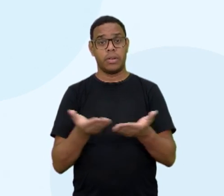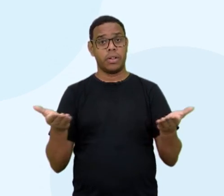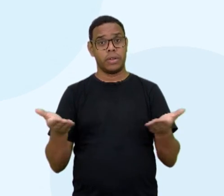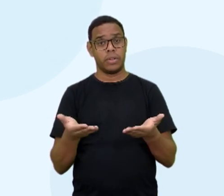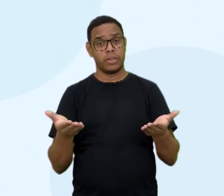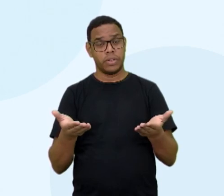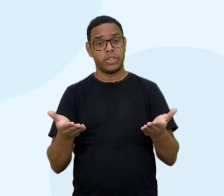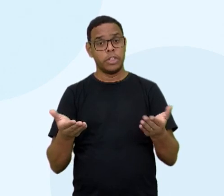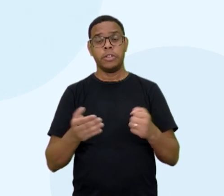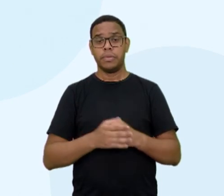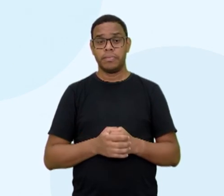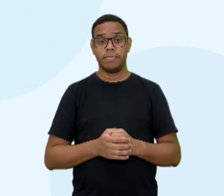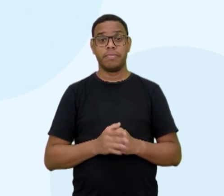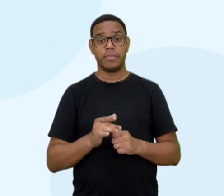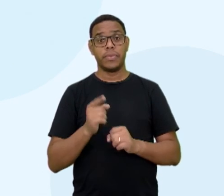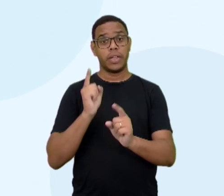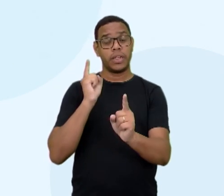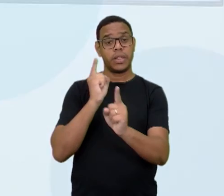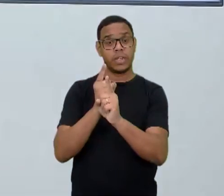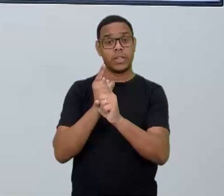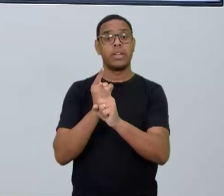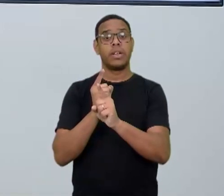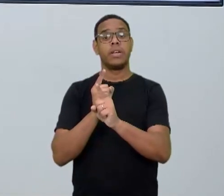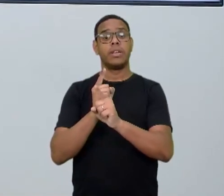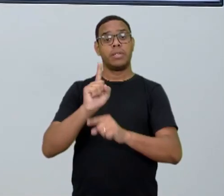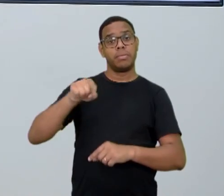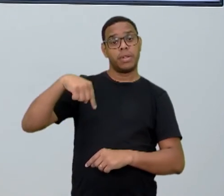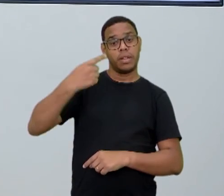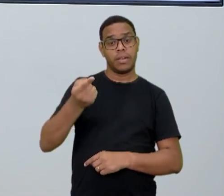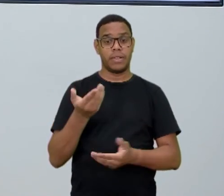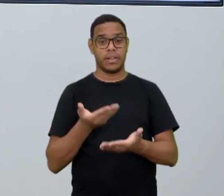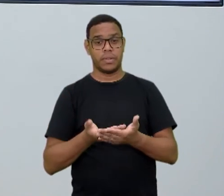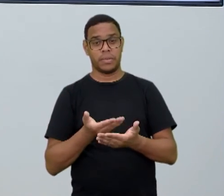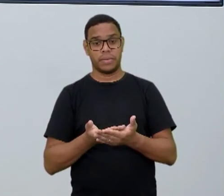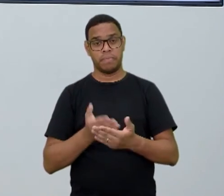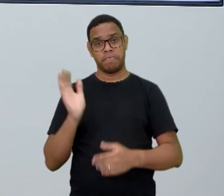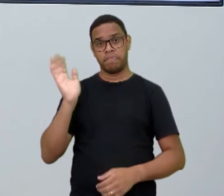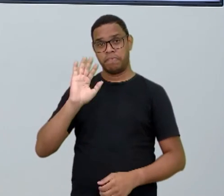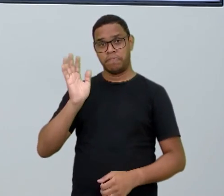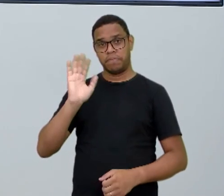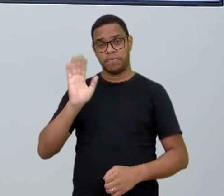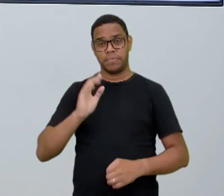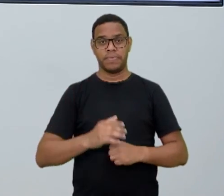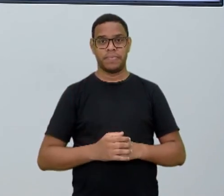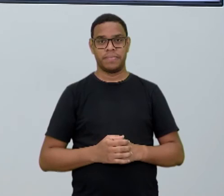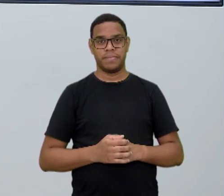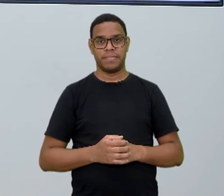né? E aí, gente, olha só, a gente se encontra na nossa próxima aula. Até mais, pessoal!